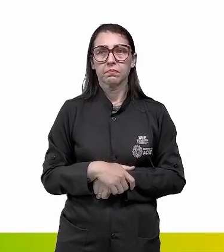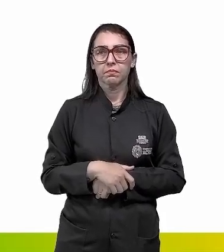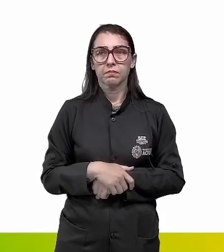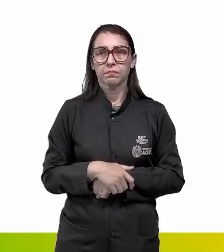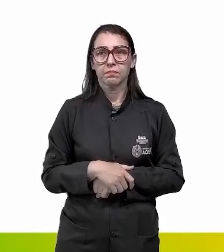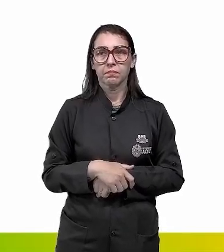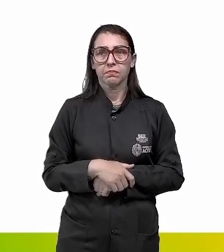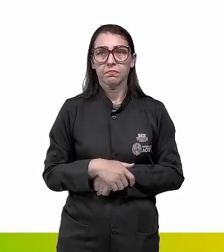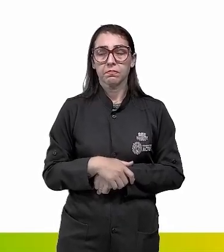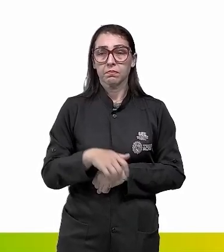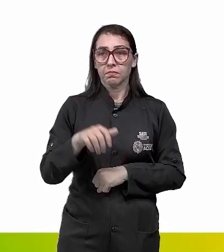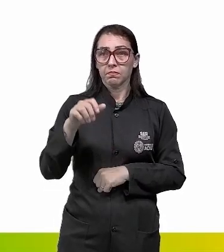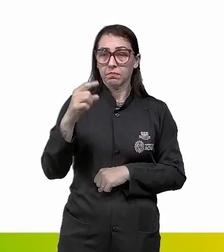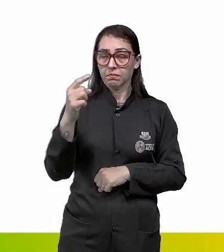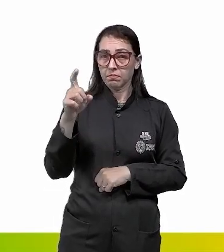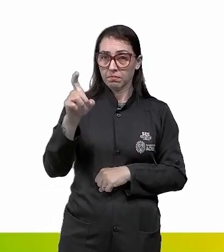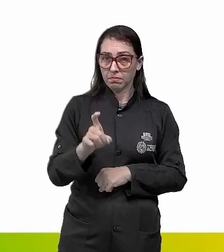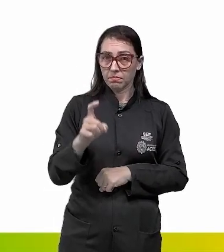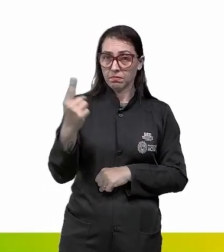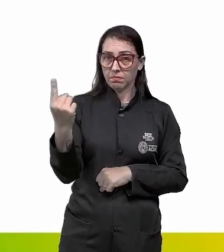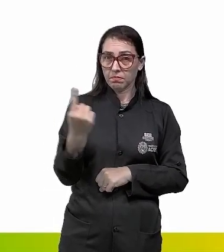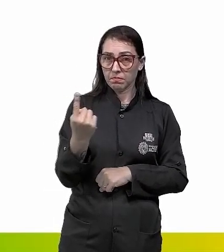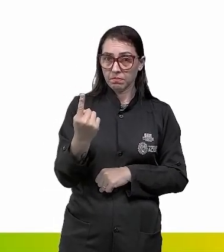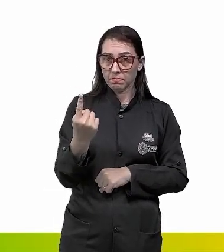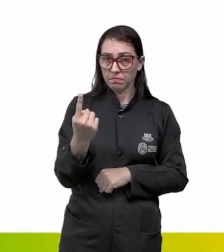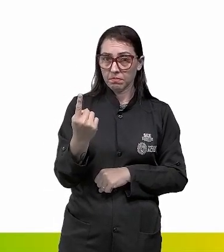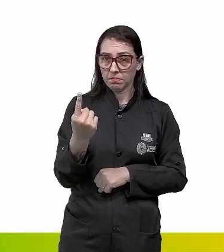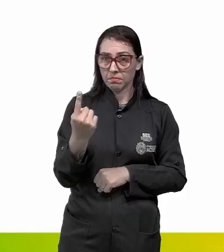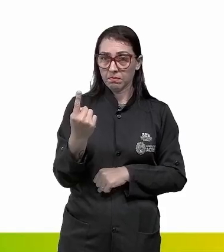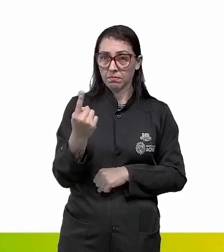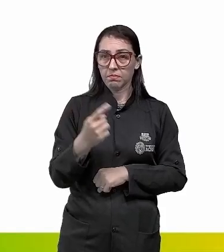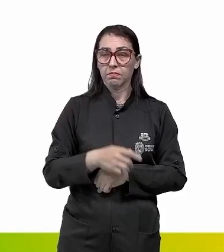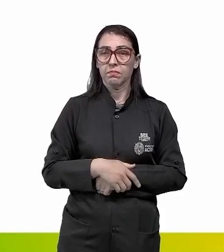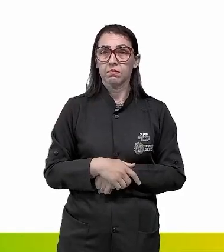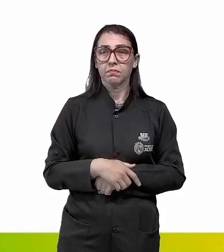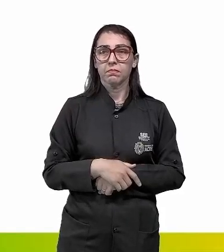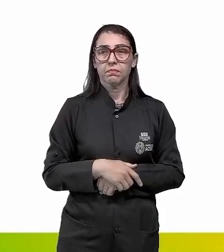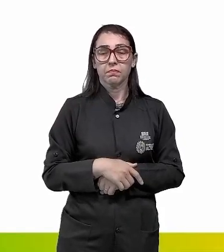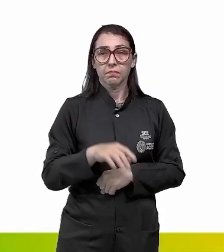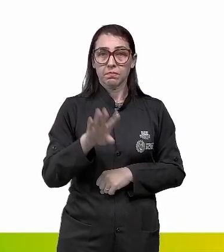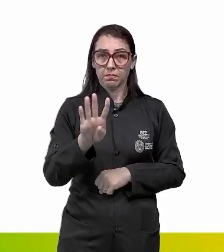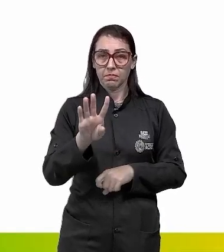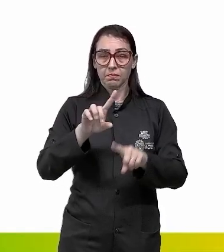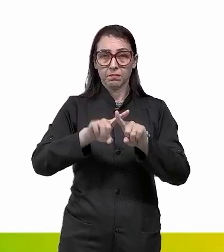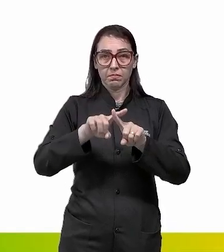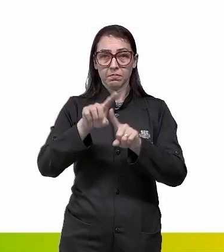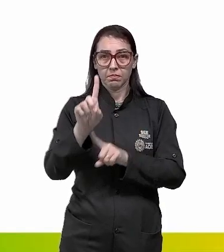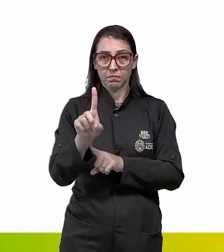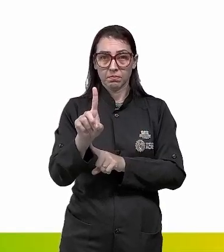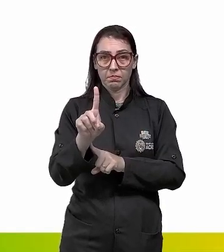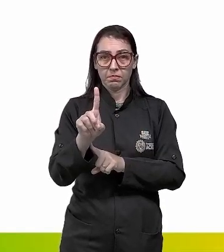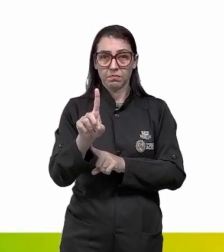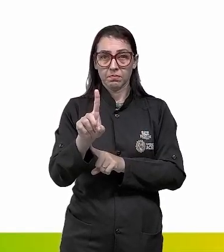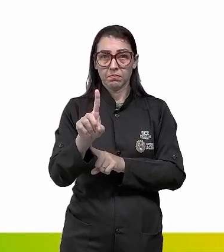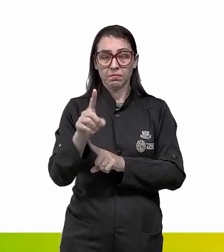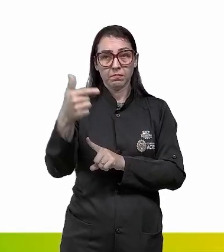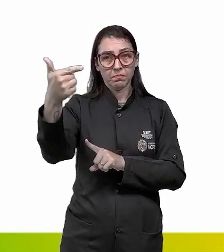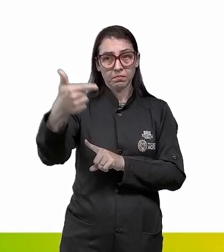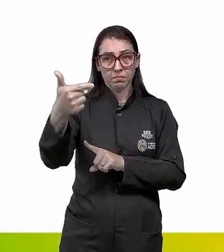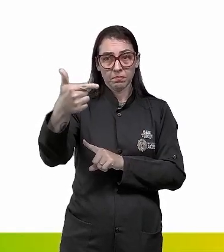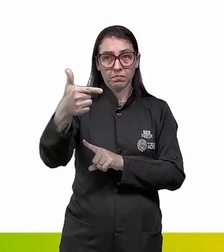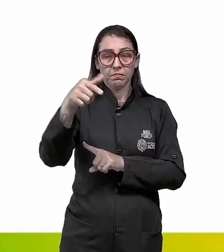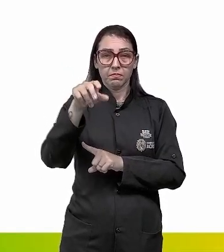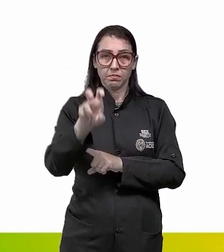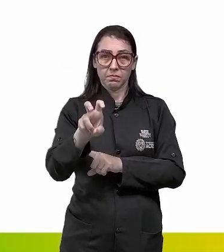Quando o x é 1, eu vou colocar aqui 4 mais 1 ao quadrado. Isso é